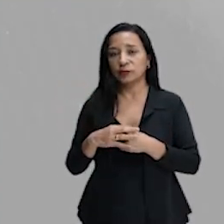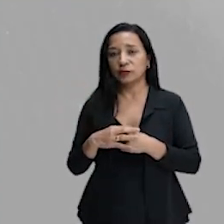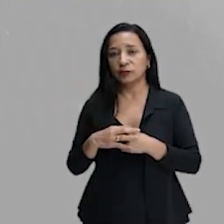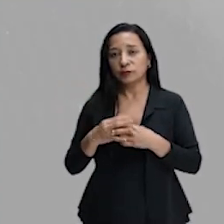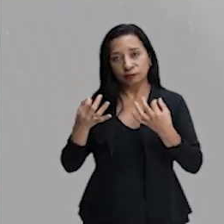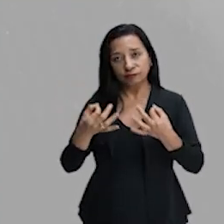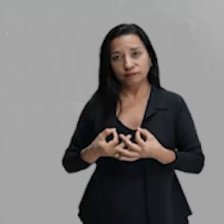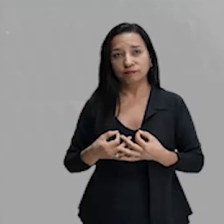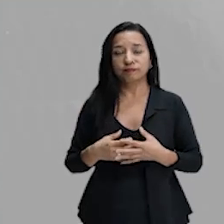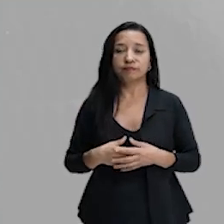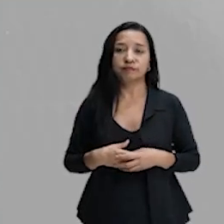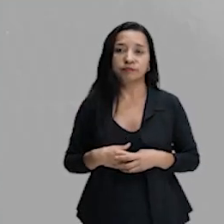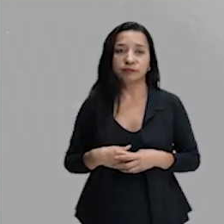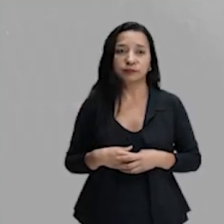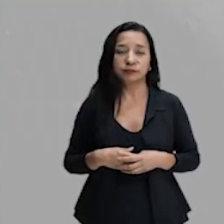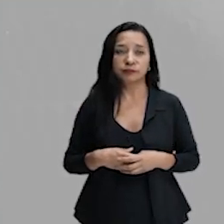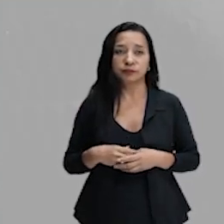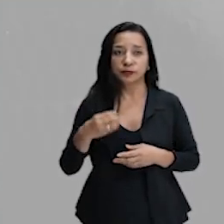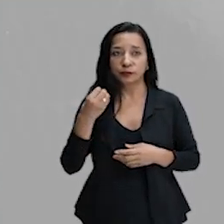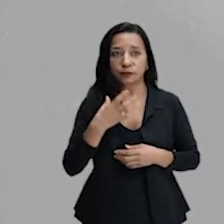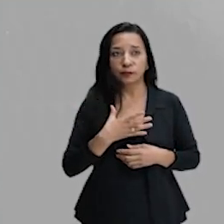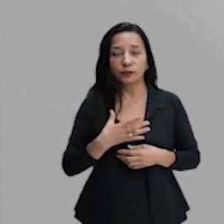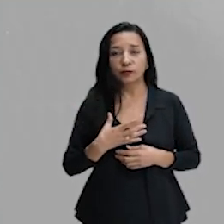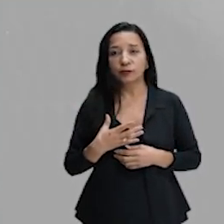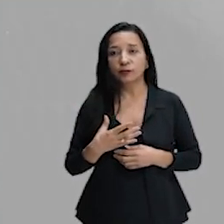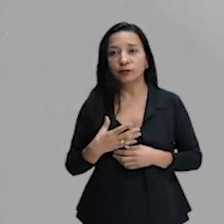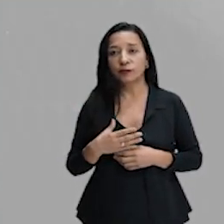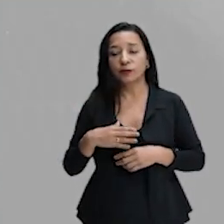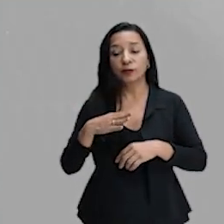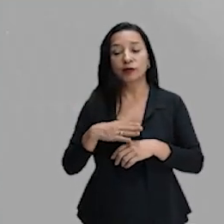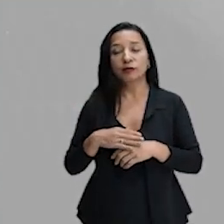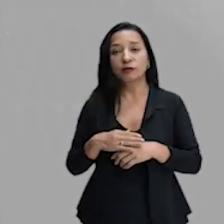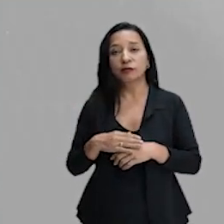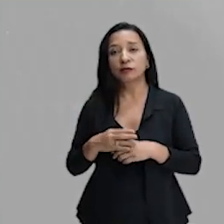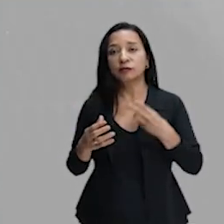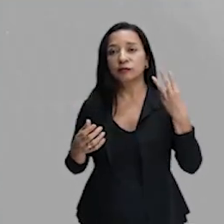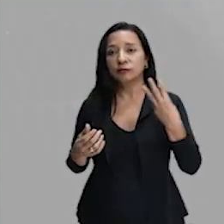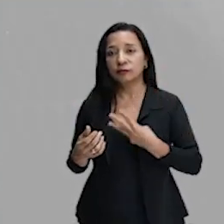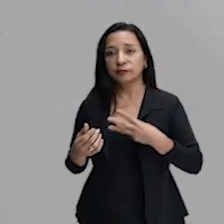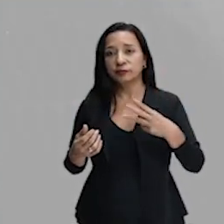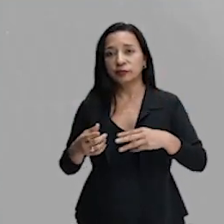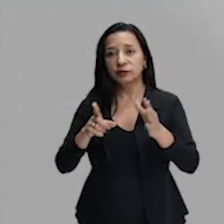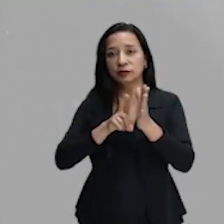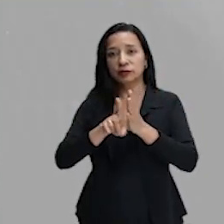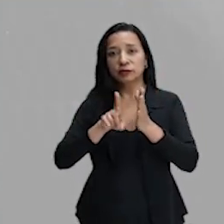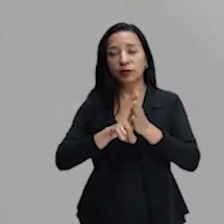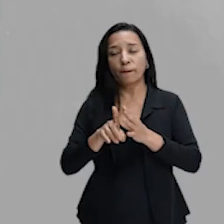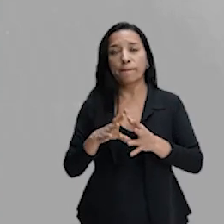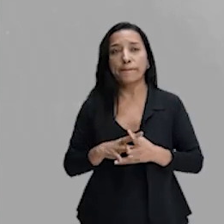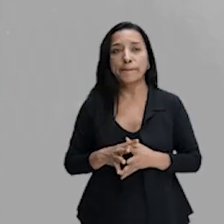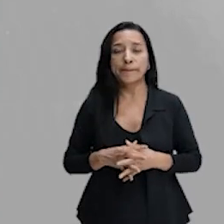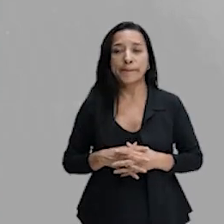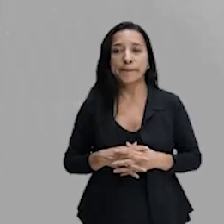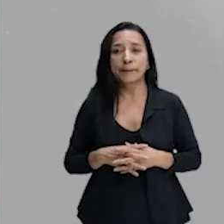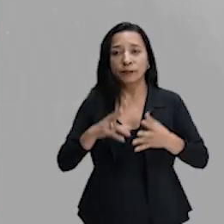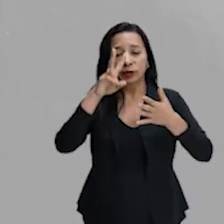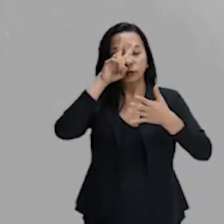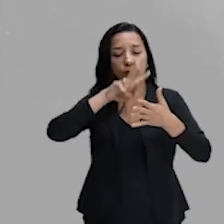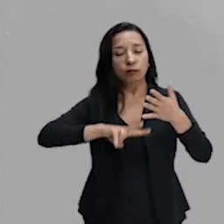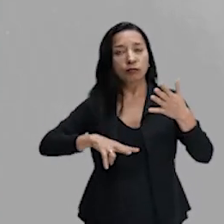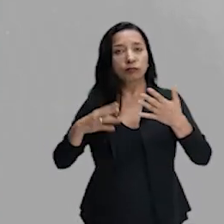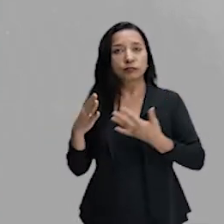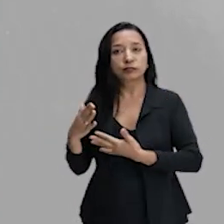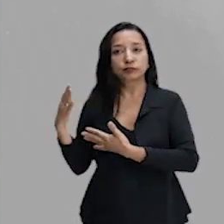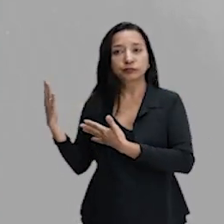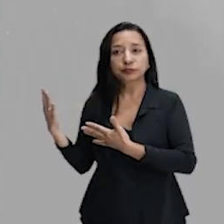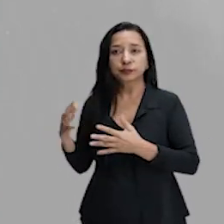certinho turma beleza Vamos agora para mais uma nossa terceira questão aqui Qual qual é a capacidade em lit